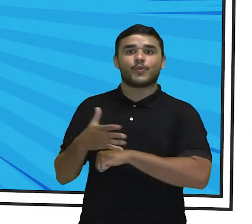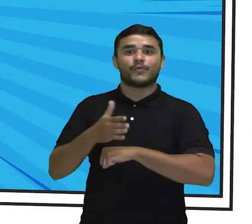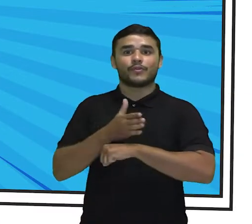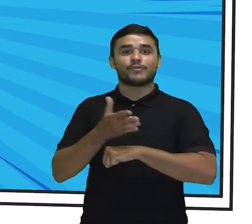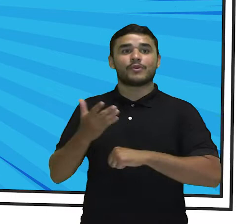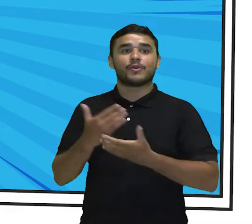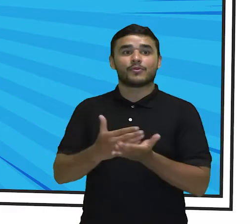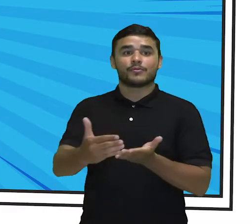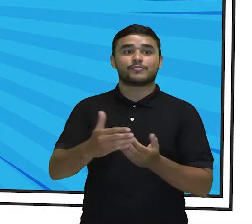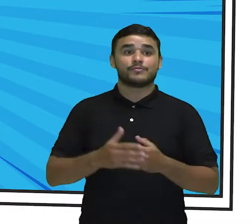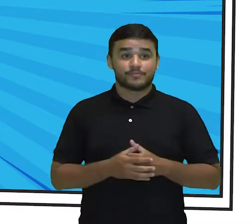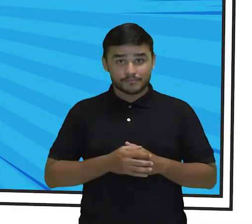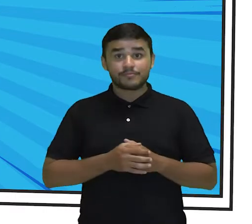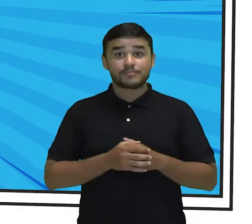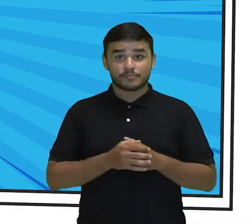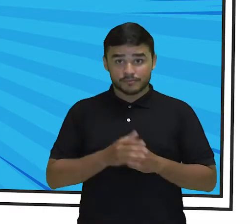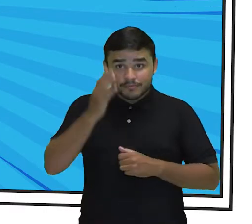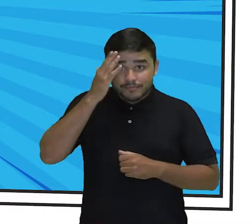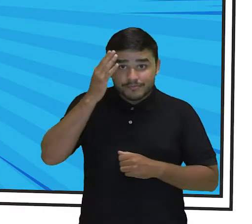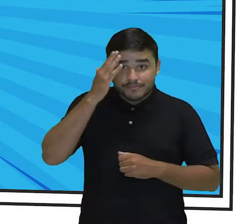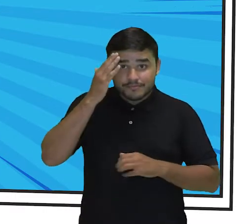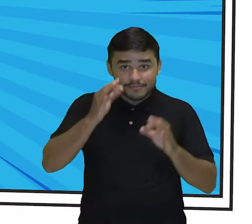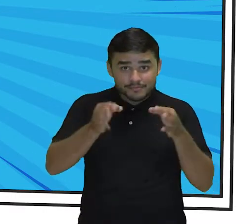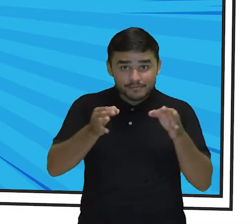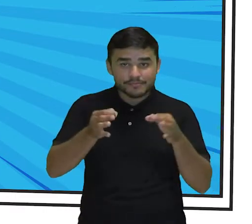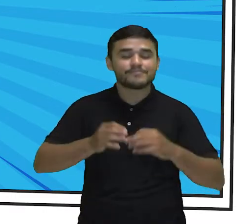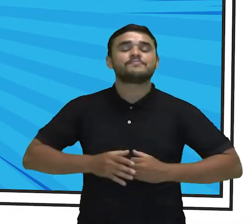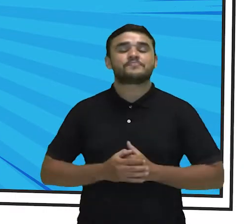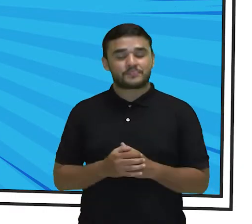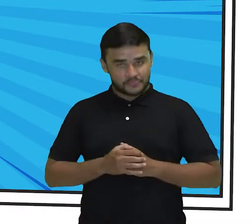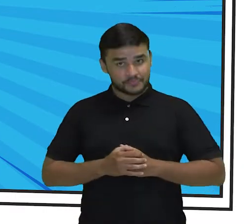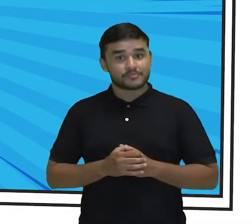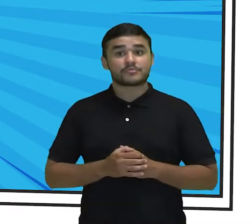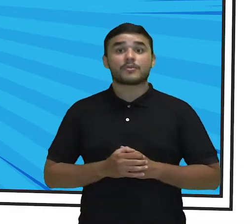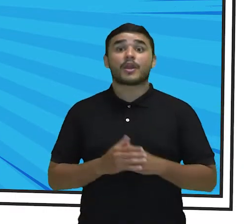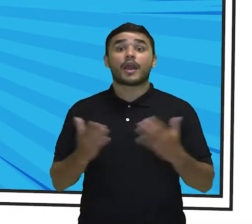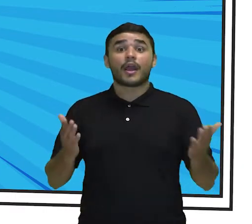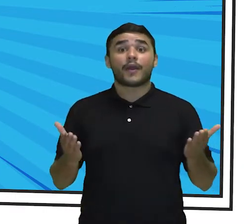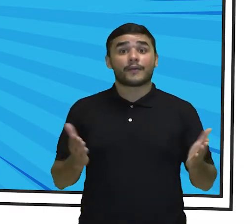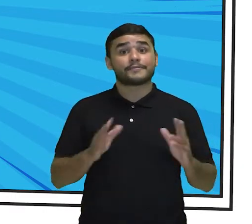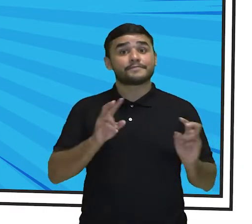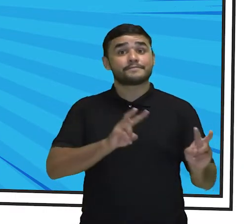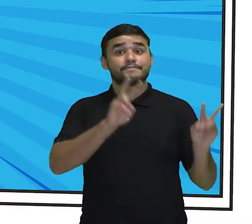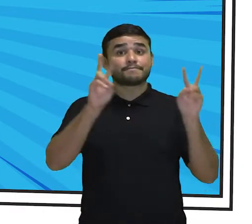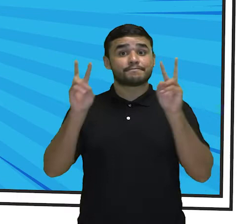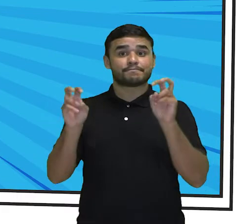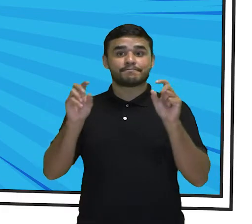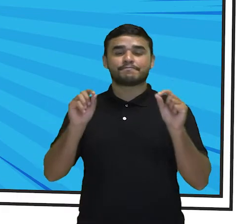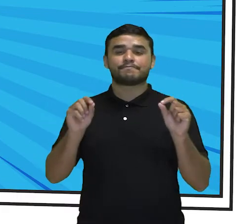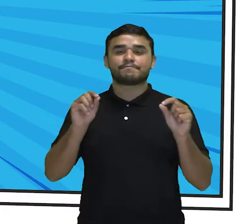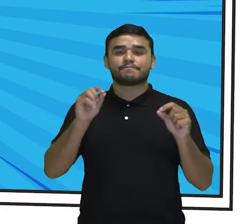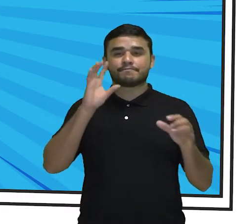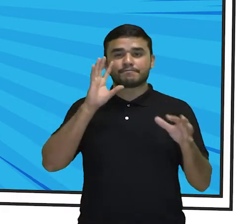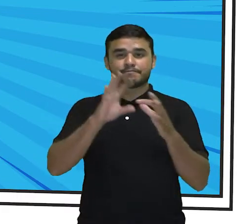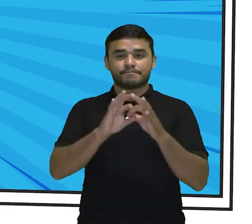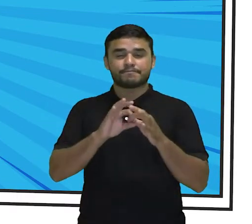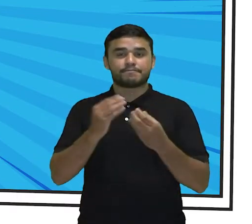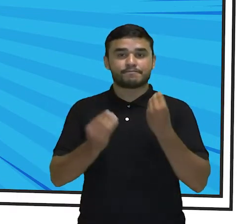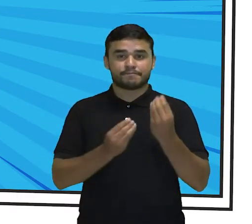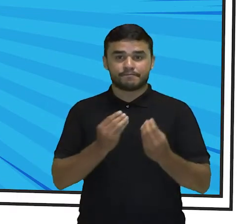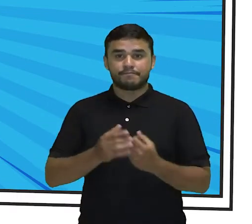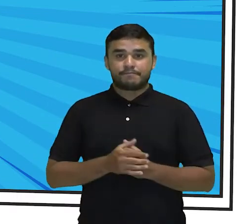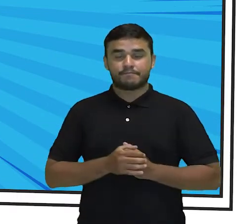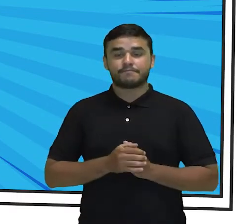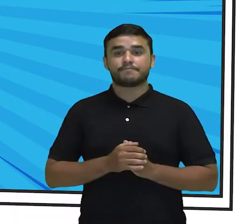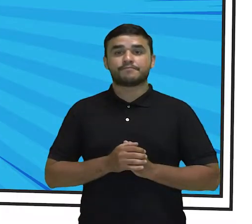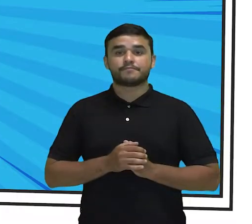Entenderam? Espero que sim. Vamos agora partir para uma outra avaliação.